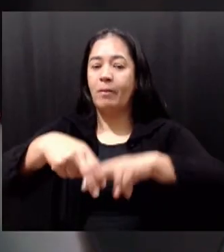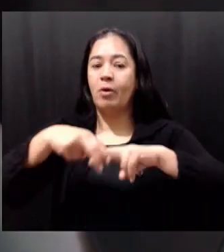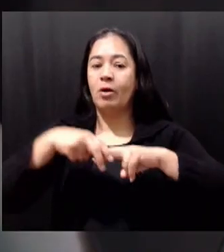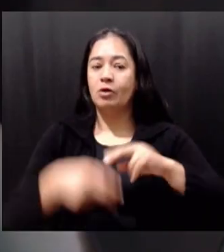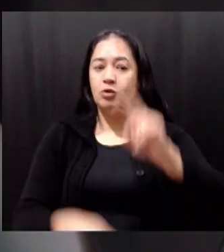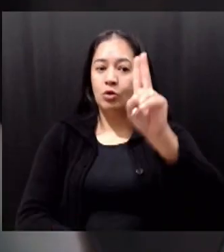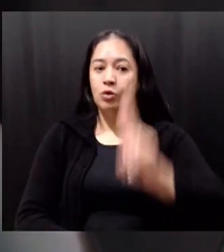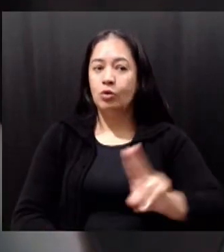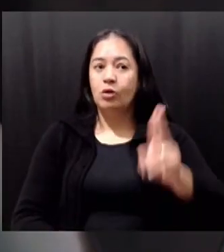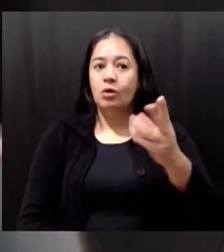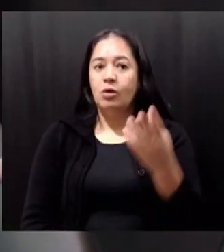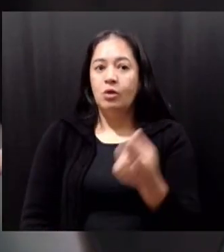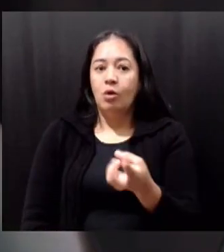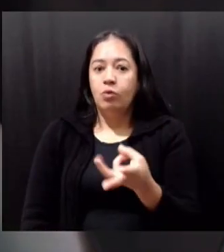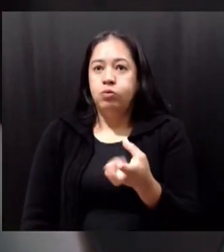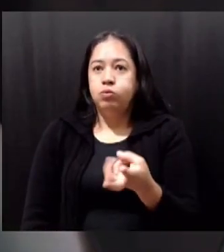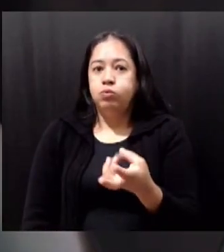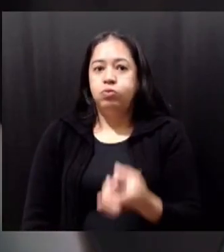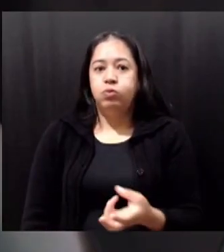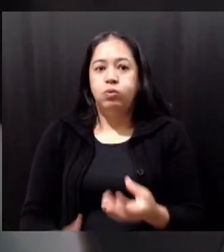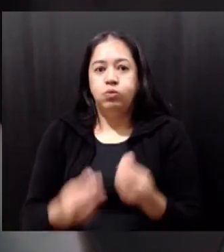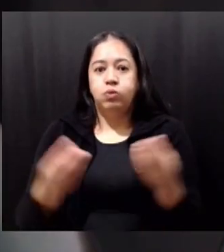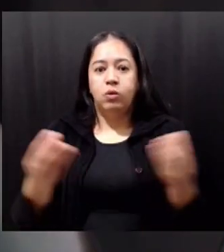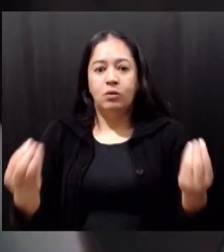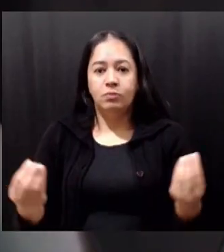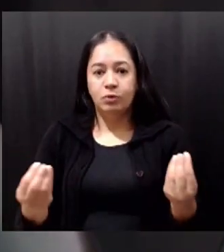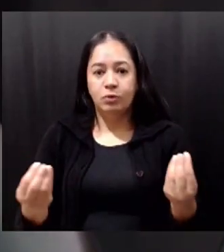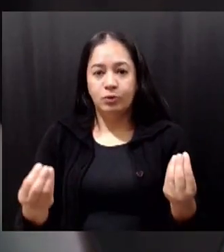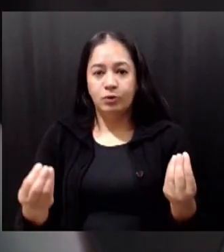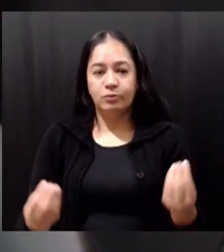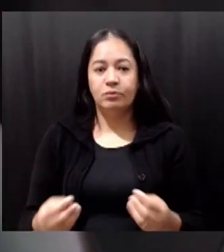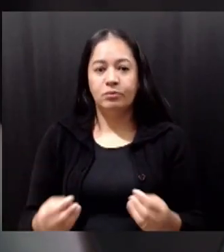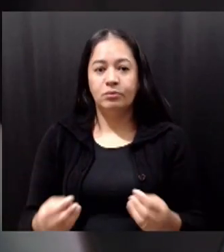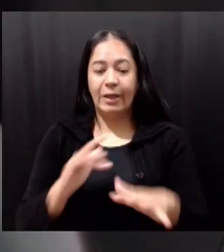social em si, ela é um problema? Não, a forma como